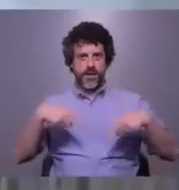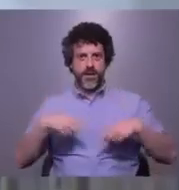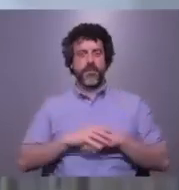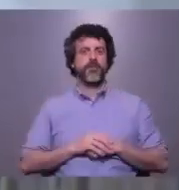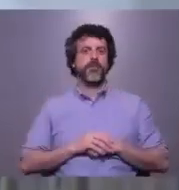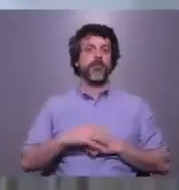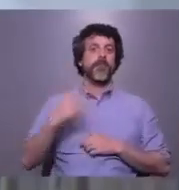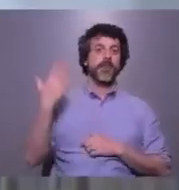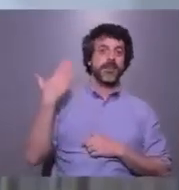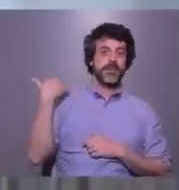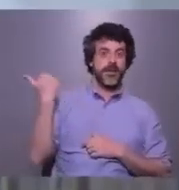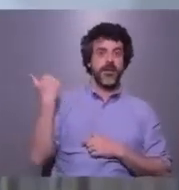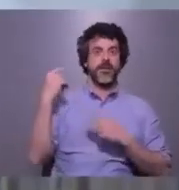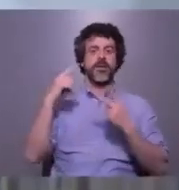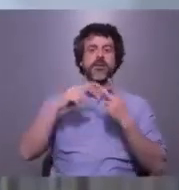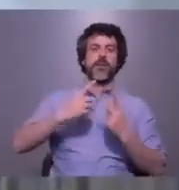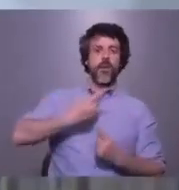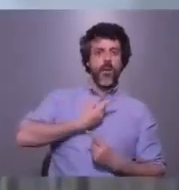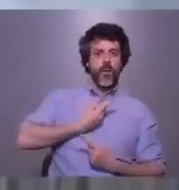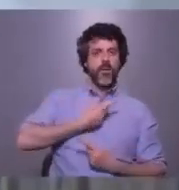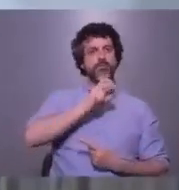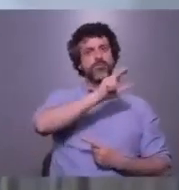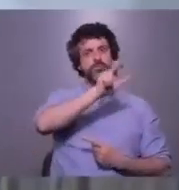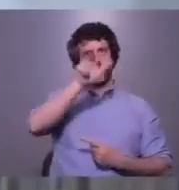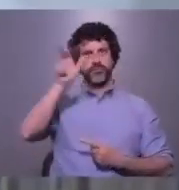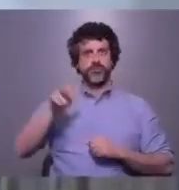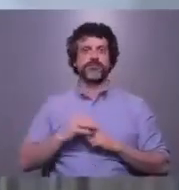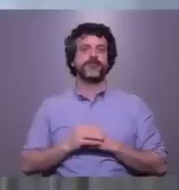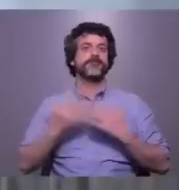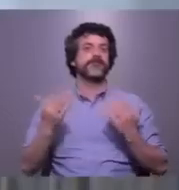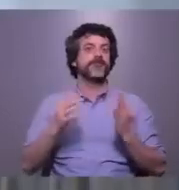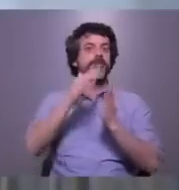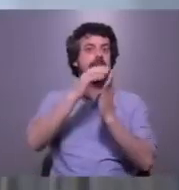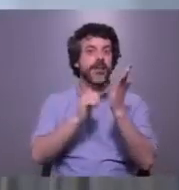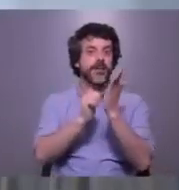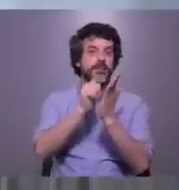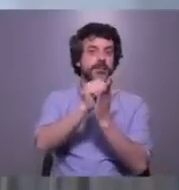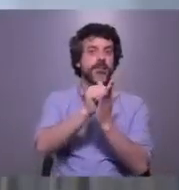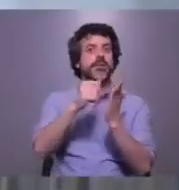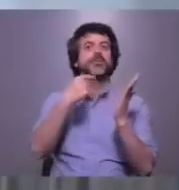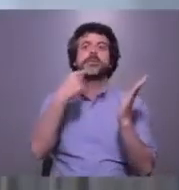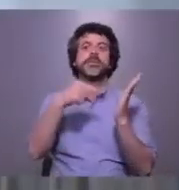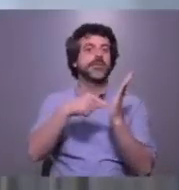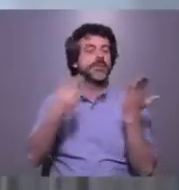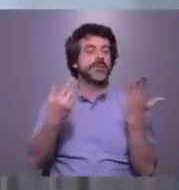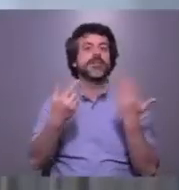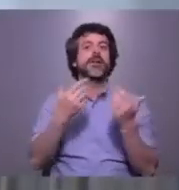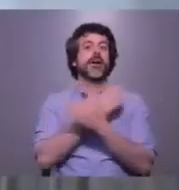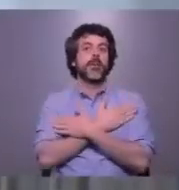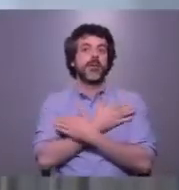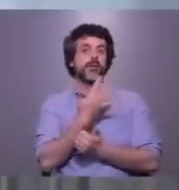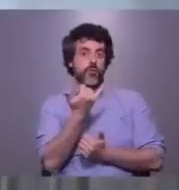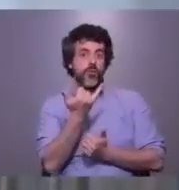por este chamamento e pelo envio. O Evangelho diz-nos que os 12 apóstolos foram escolhidos